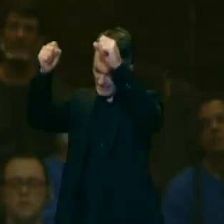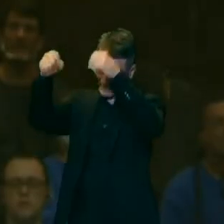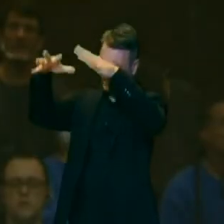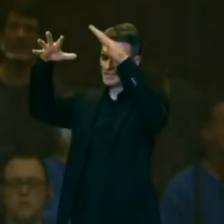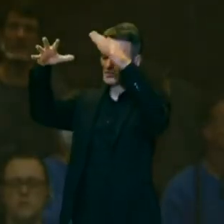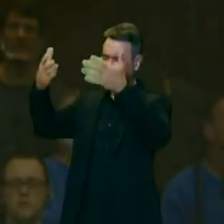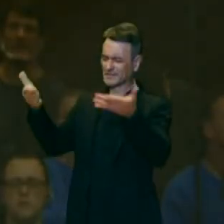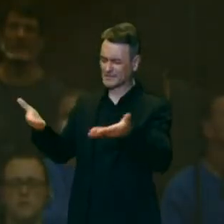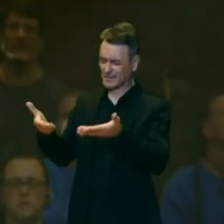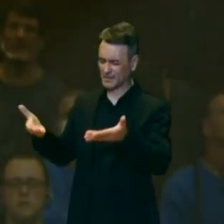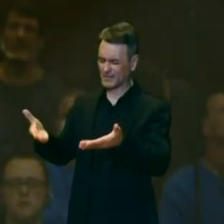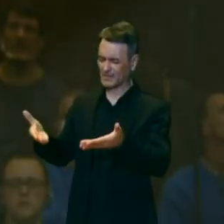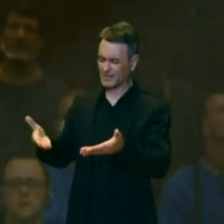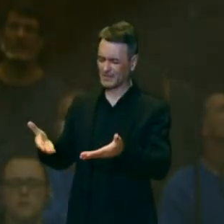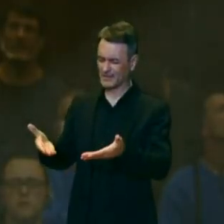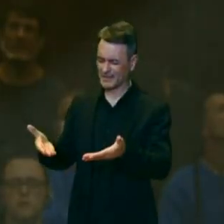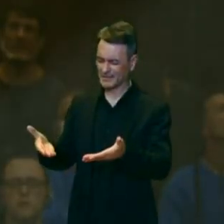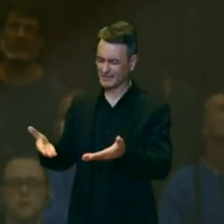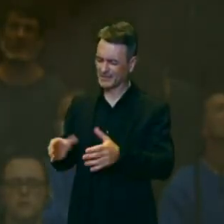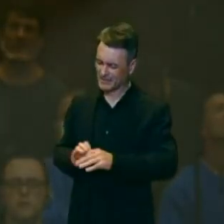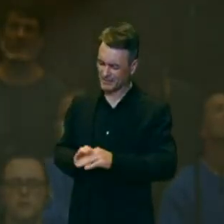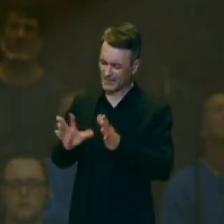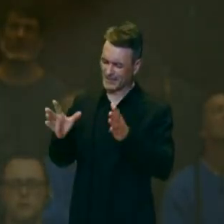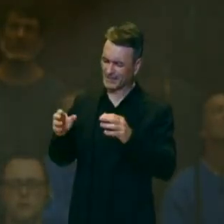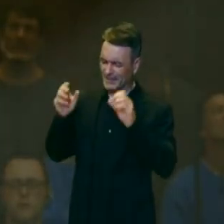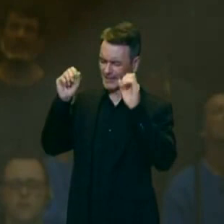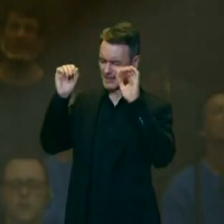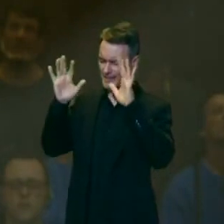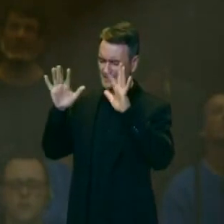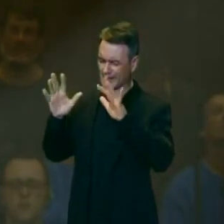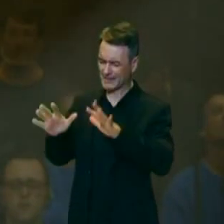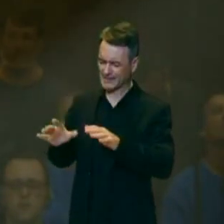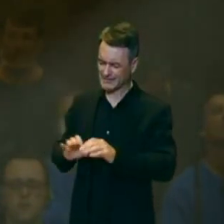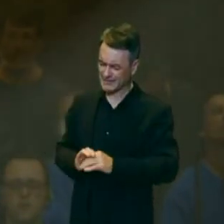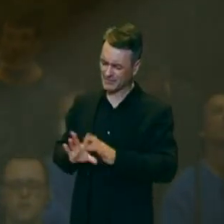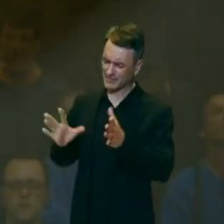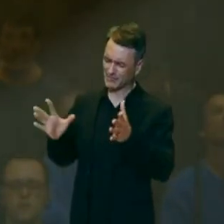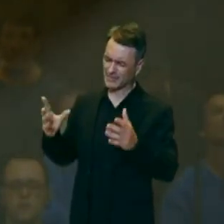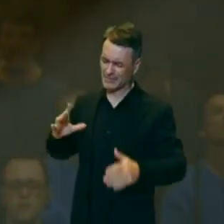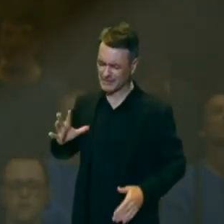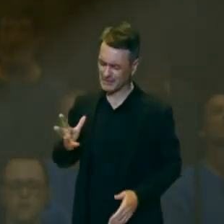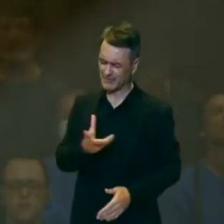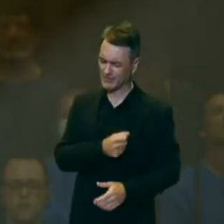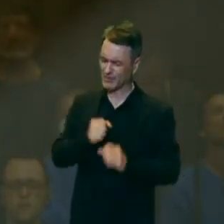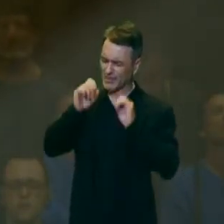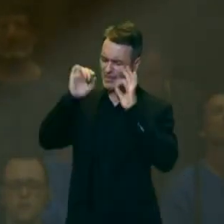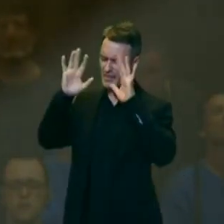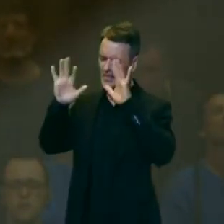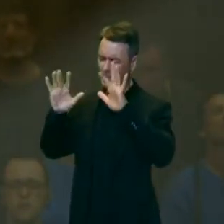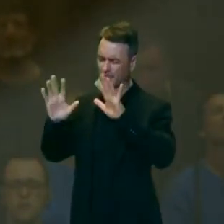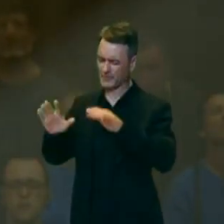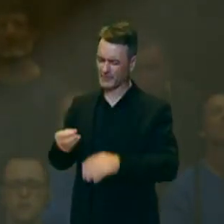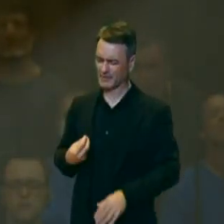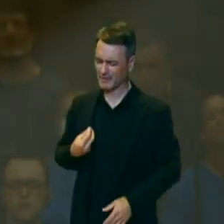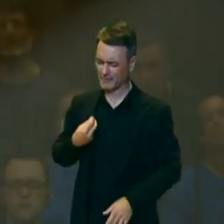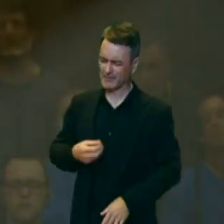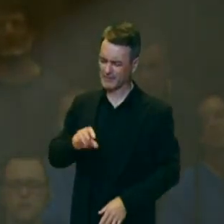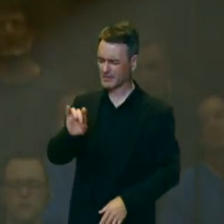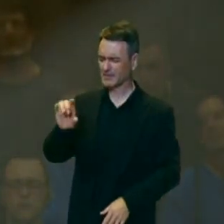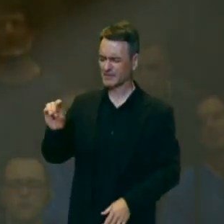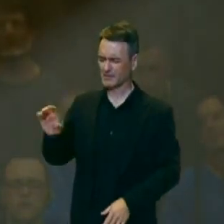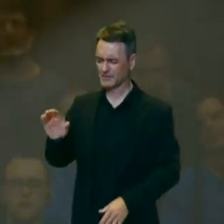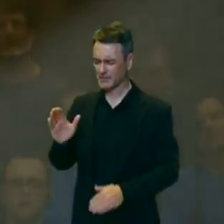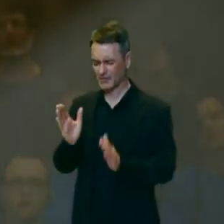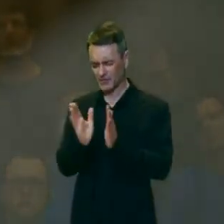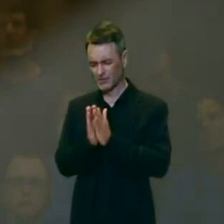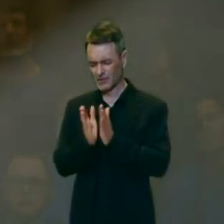Ó Senhor, permita que haja graça libertadora, salvadora e abençoadora na vida deles. É aquilo